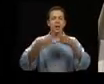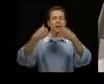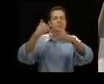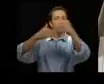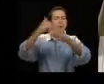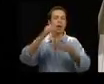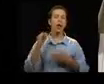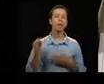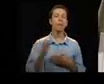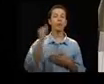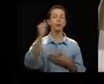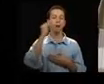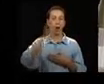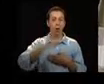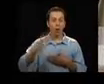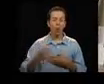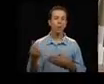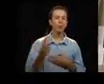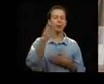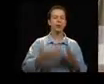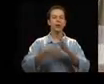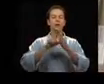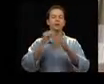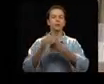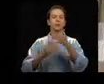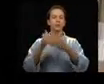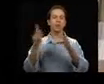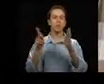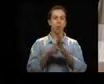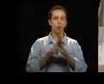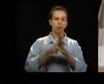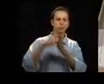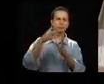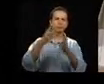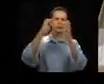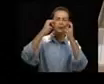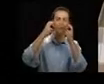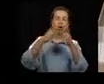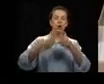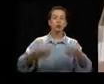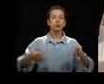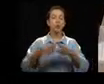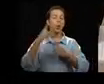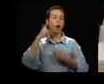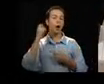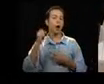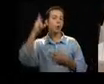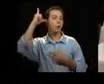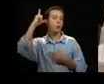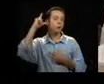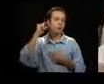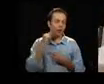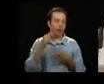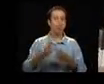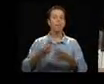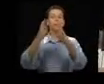tem que desenvolver, é importantíssimo que o aluno primeiro, ele desenvolva essa noção dos sons mais agudos, dos sons